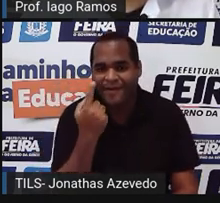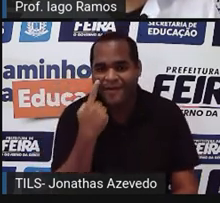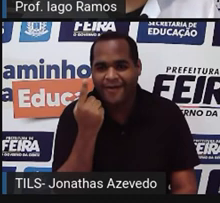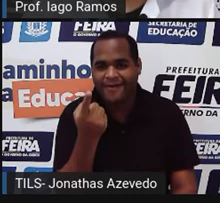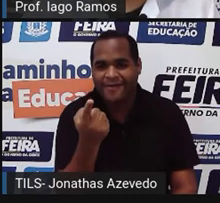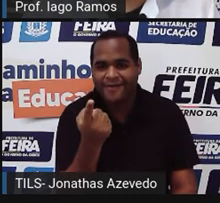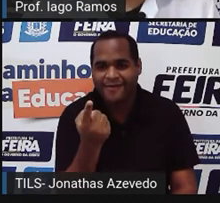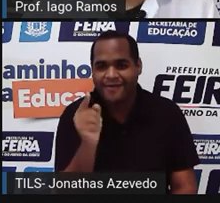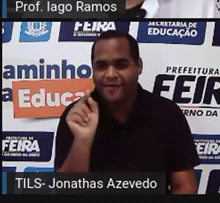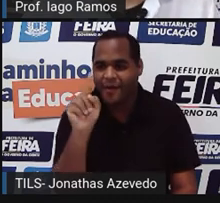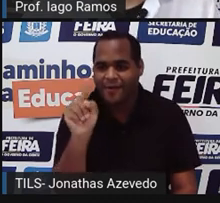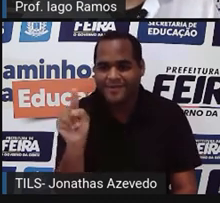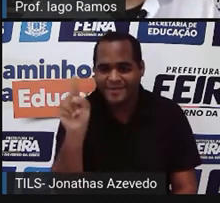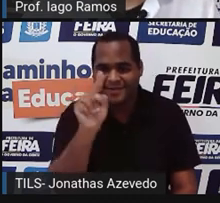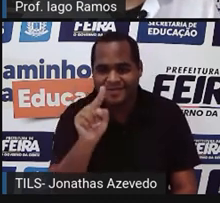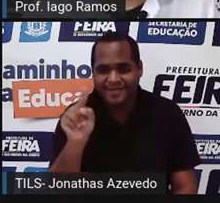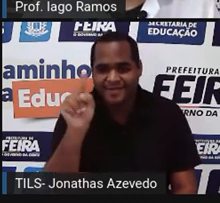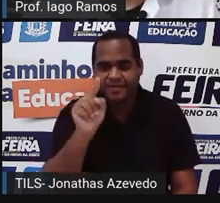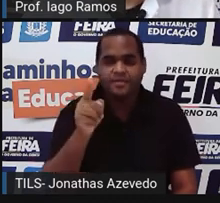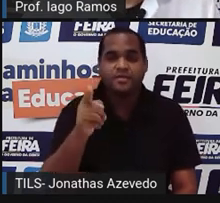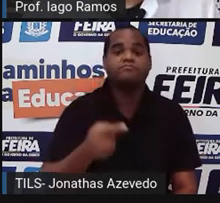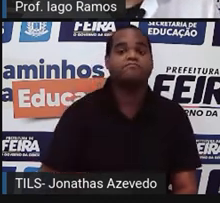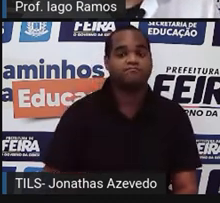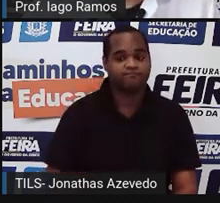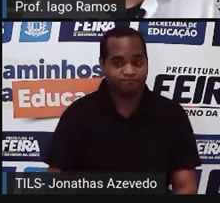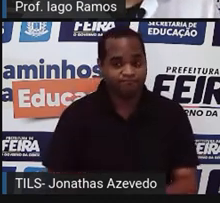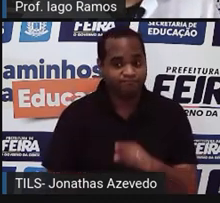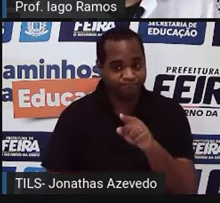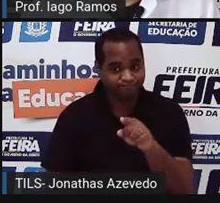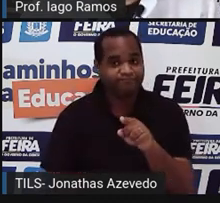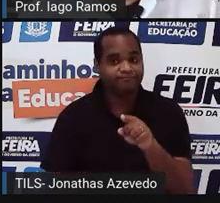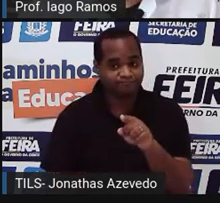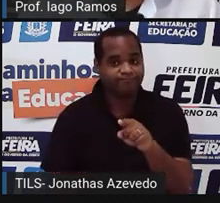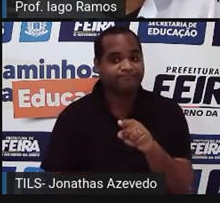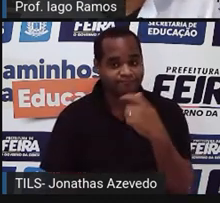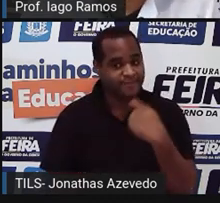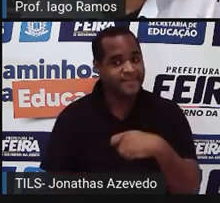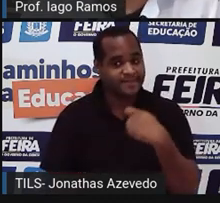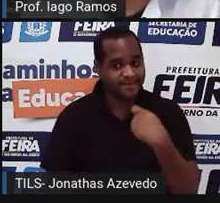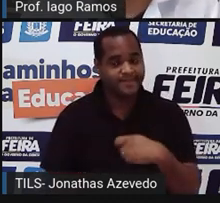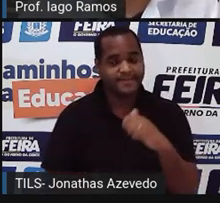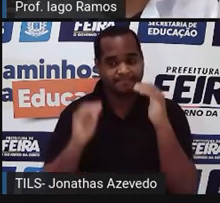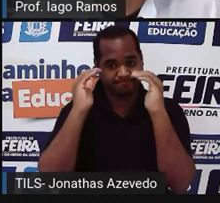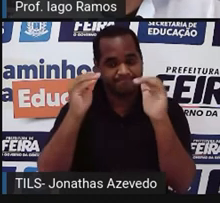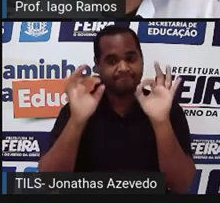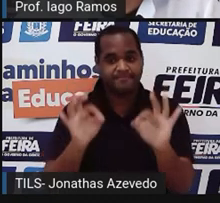em qual sentido? Vai ser no sentido horário, tá bom?